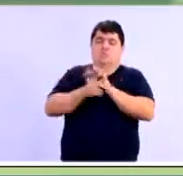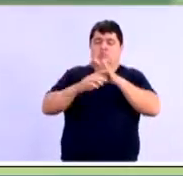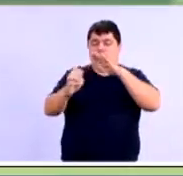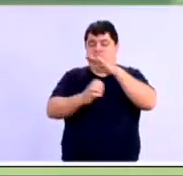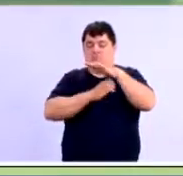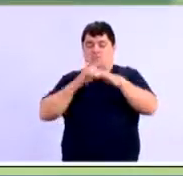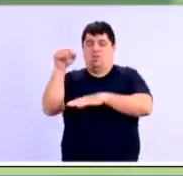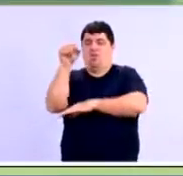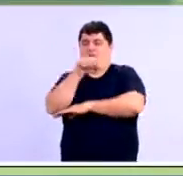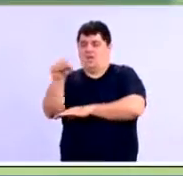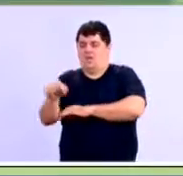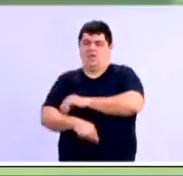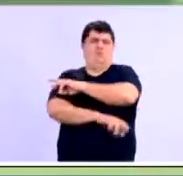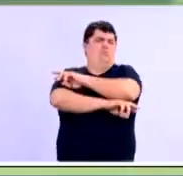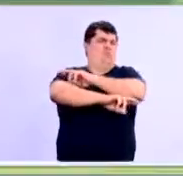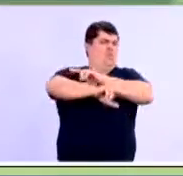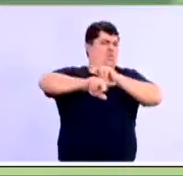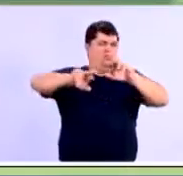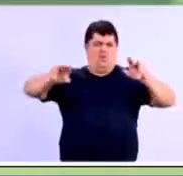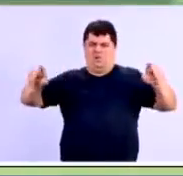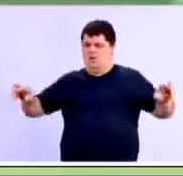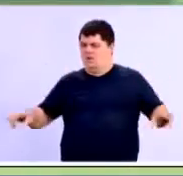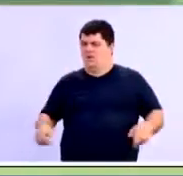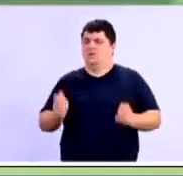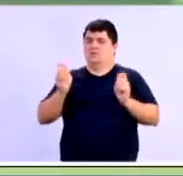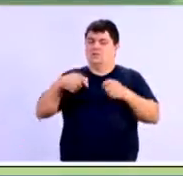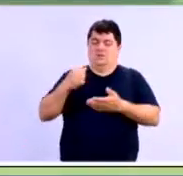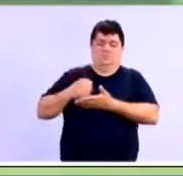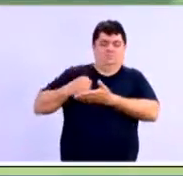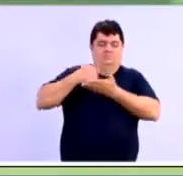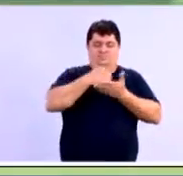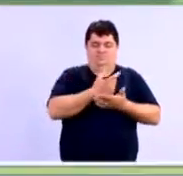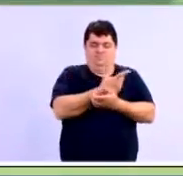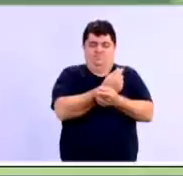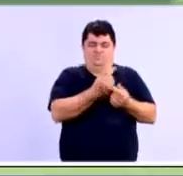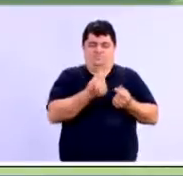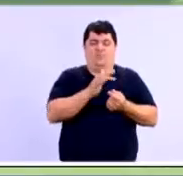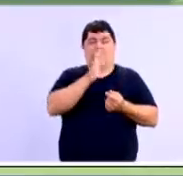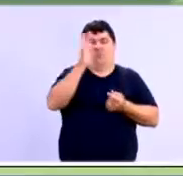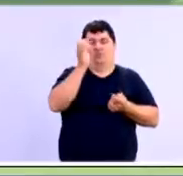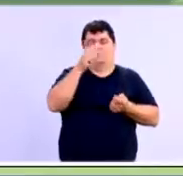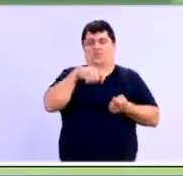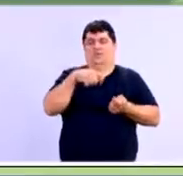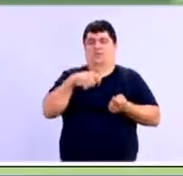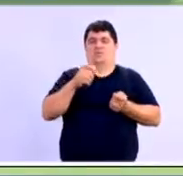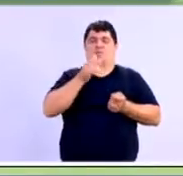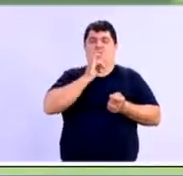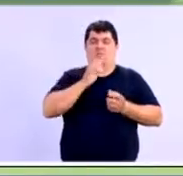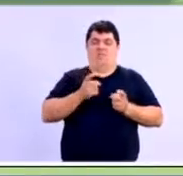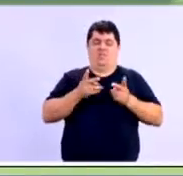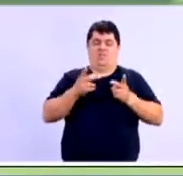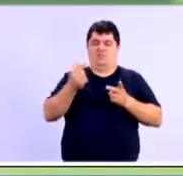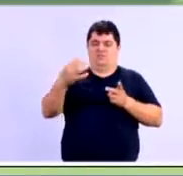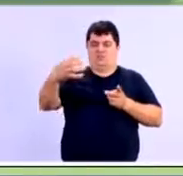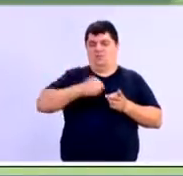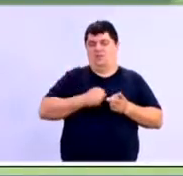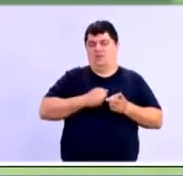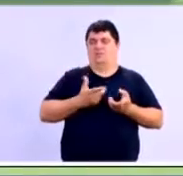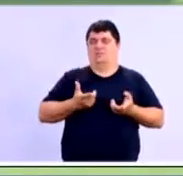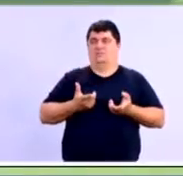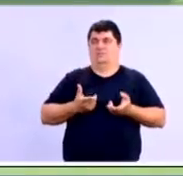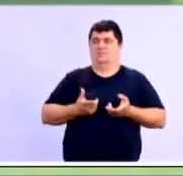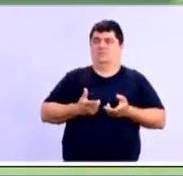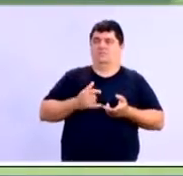pela empresa, que possam gerar benefícios econômicos futuros. Dessa forma, o índice